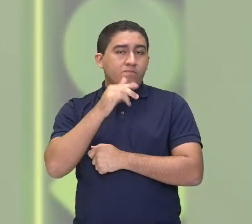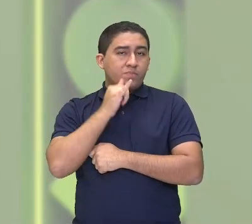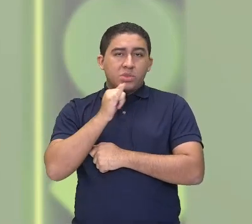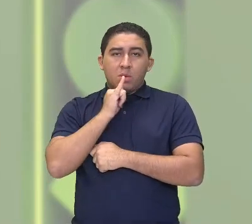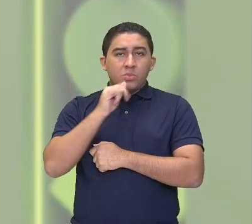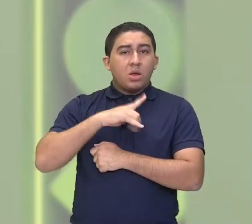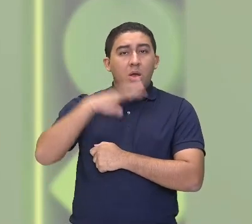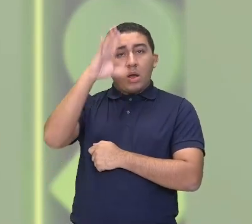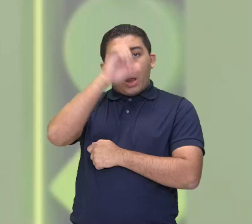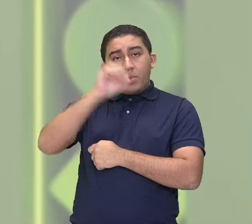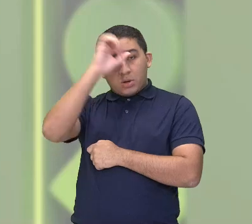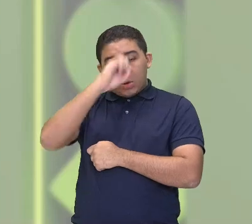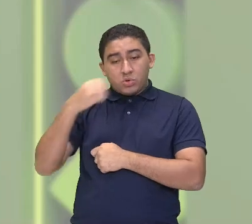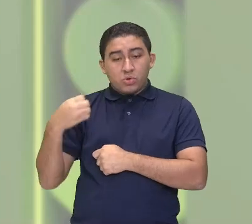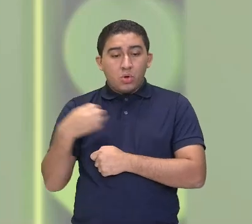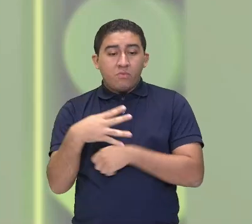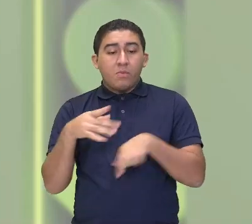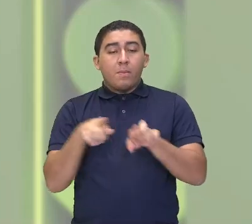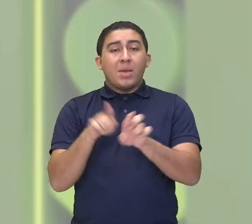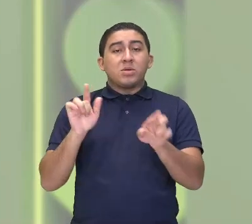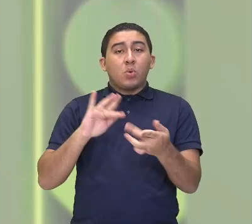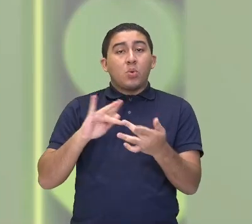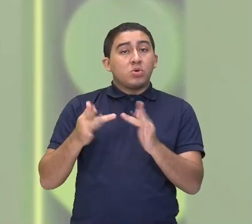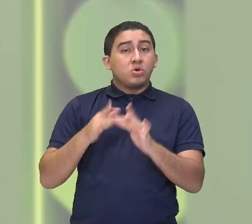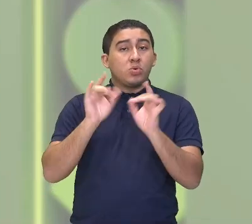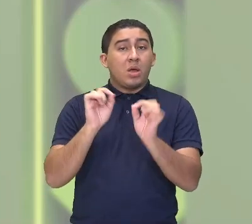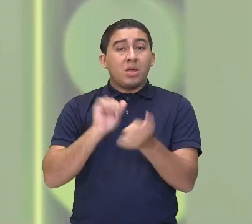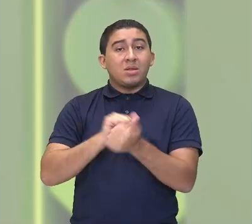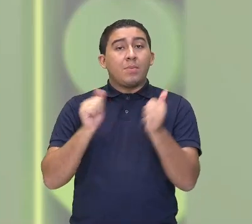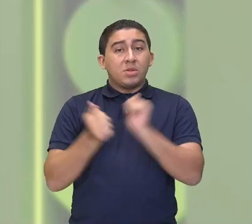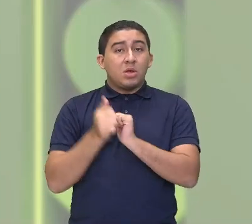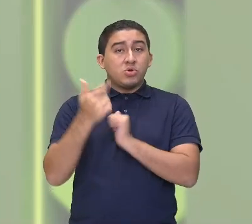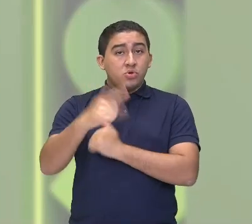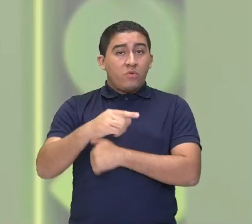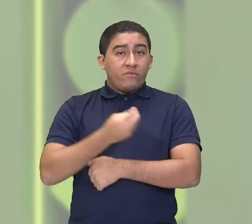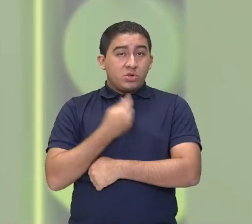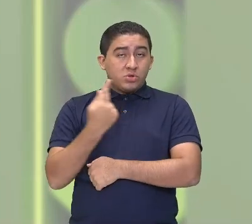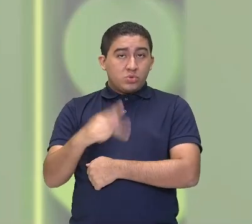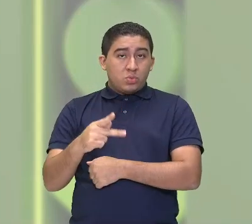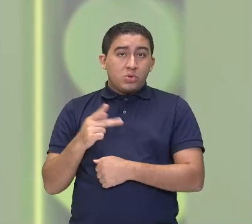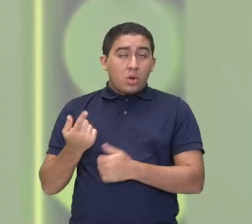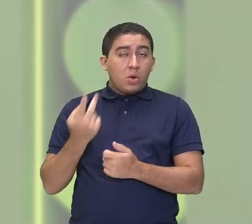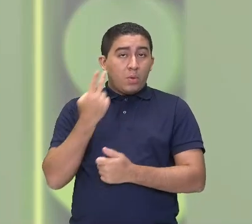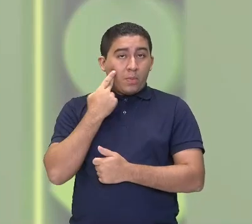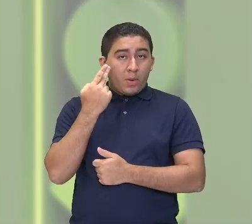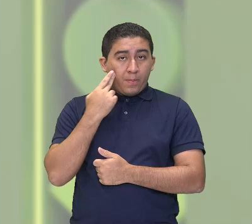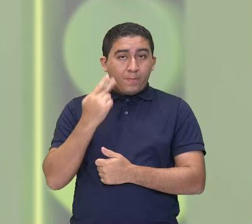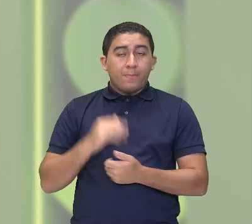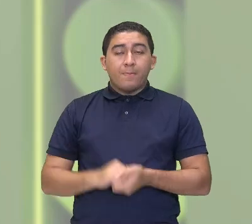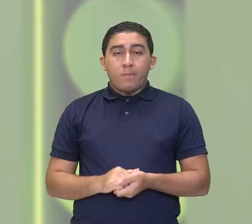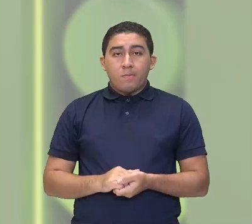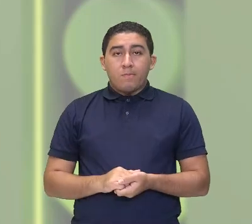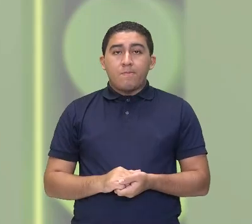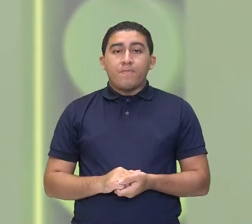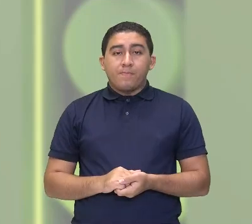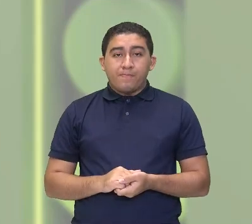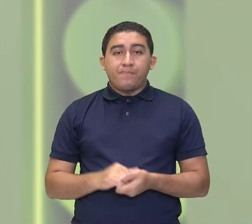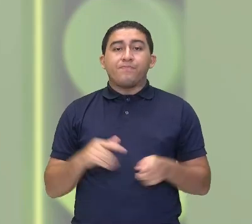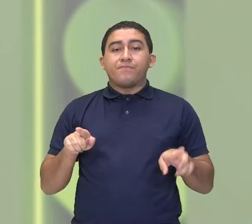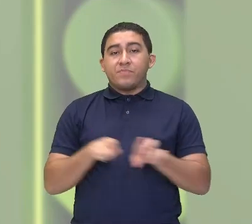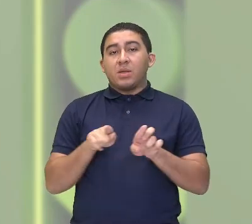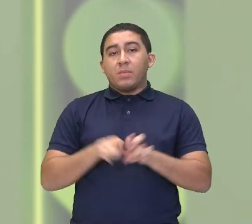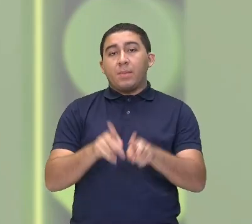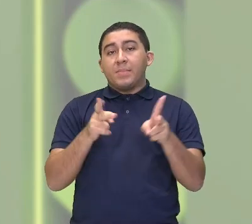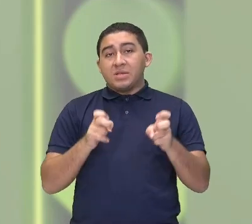aprender coisas novas, mas no sentido de se readaptar à sua vida cotidiana, certo? E aí a gente pode observar que nós temos a